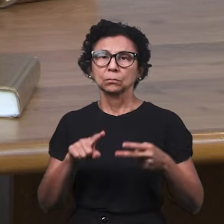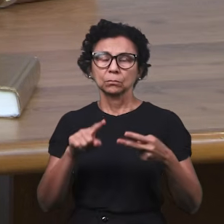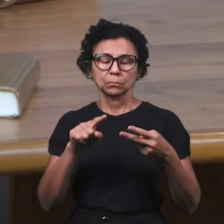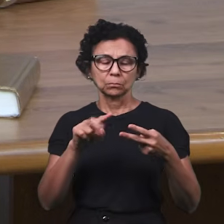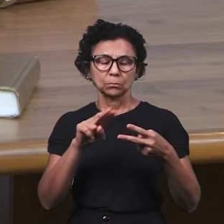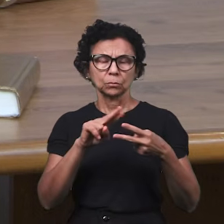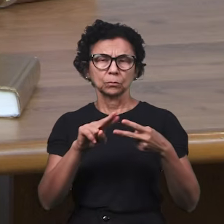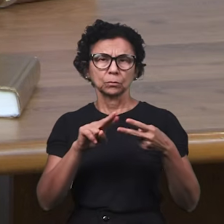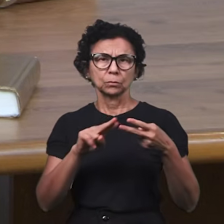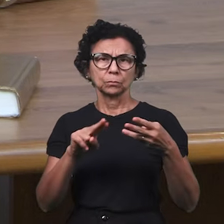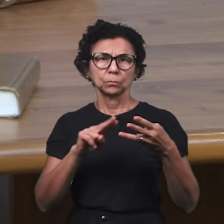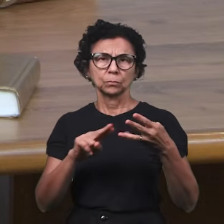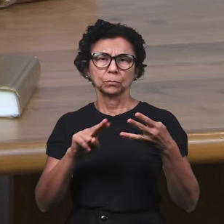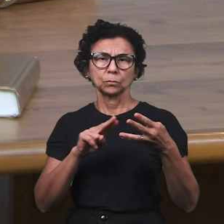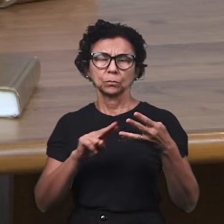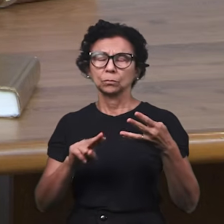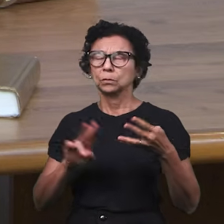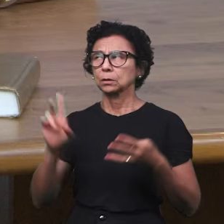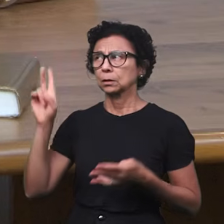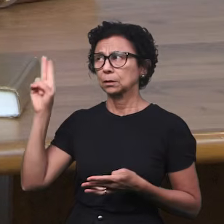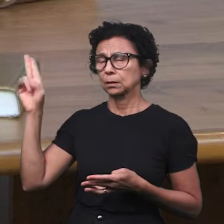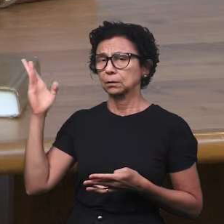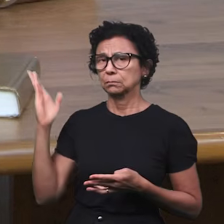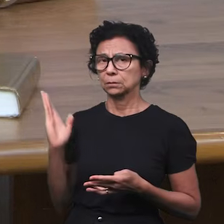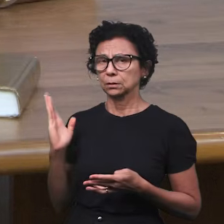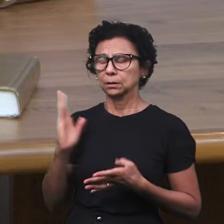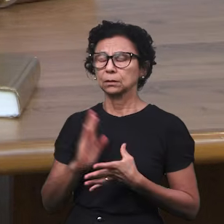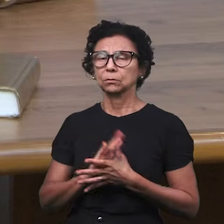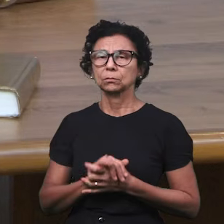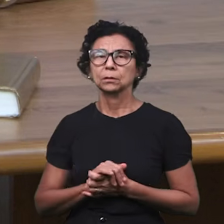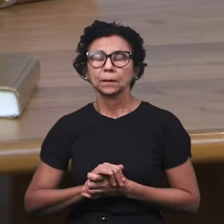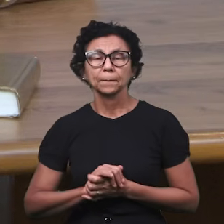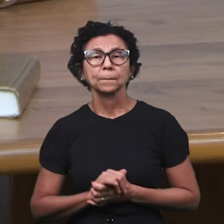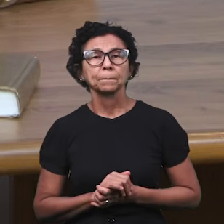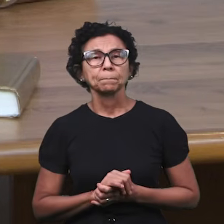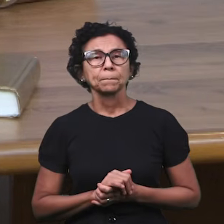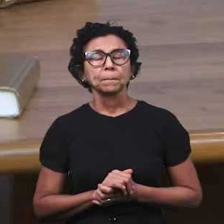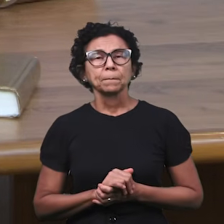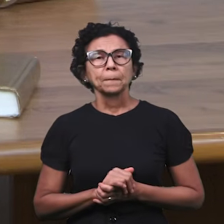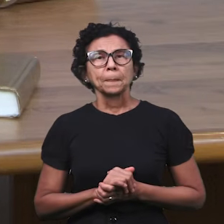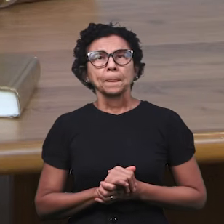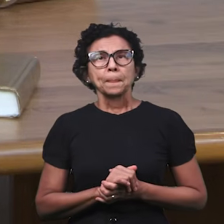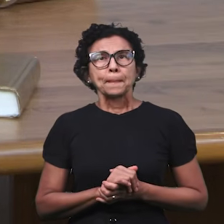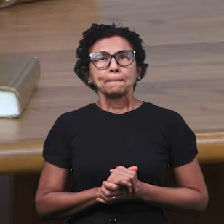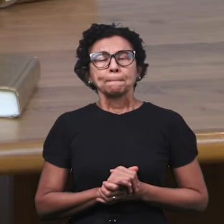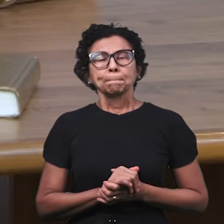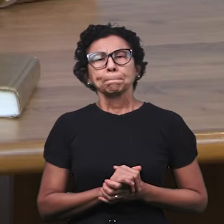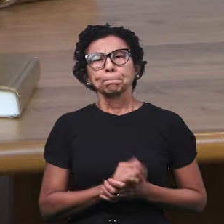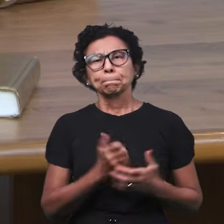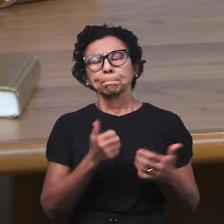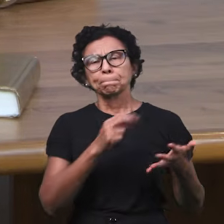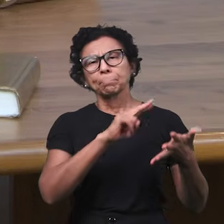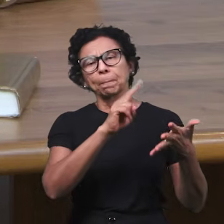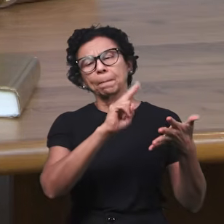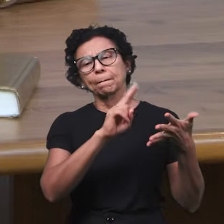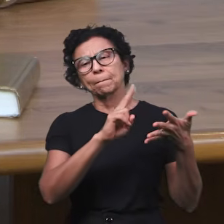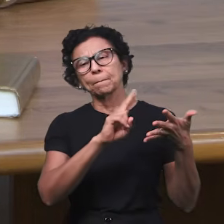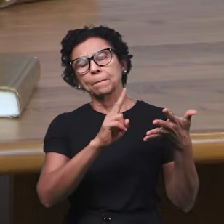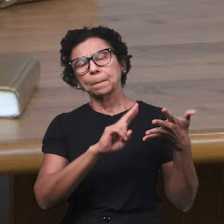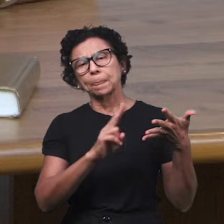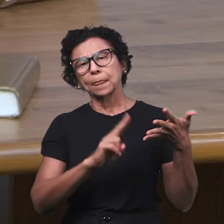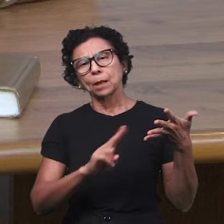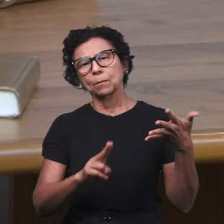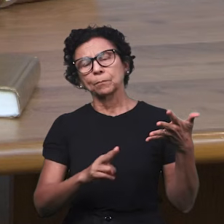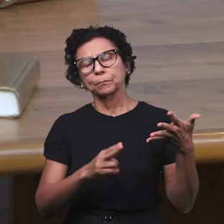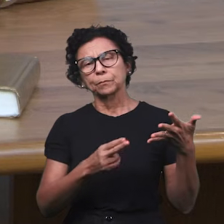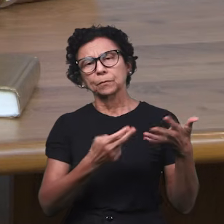Aspata, e a Porata, e a Adália, e a Aridata, e a Farmasta, e a Arizai,